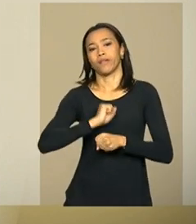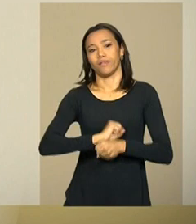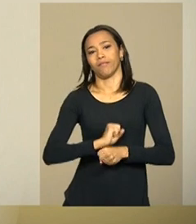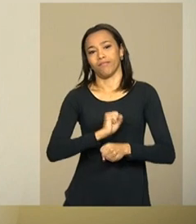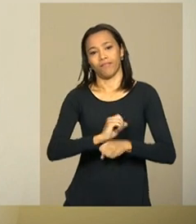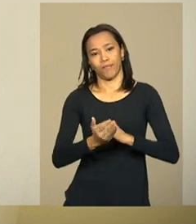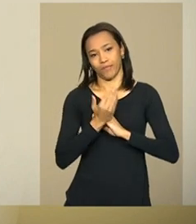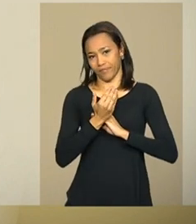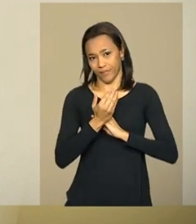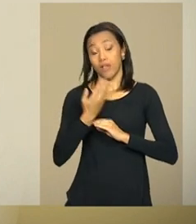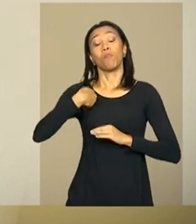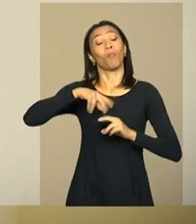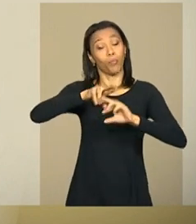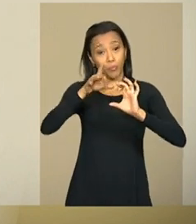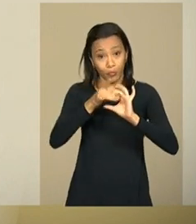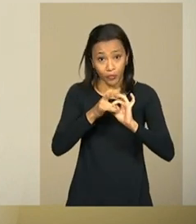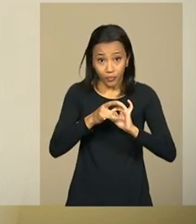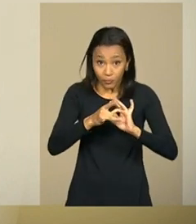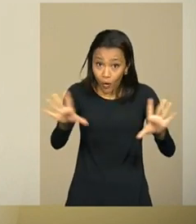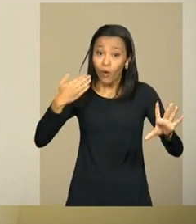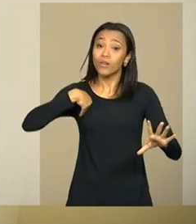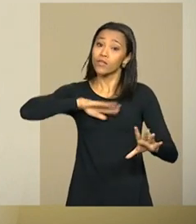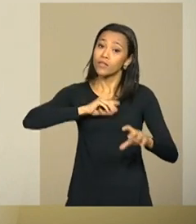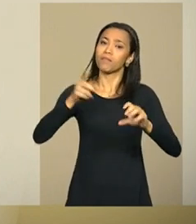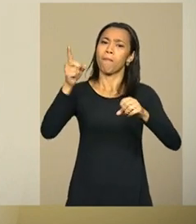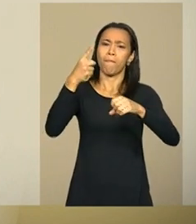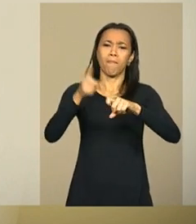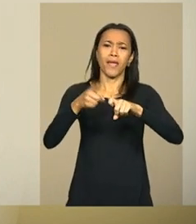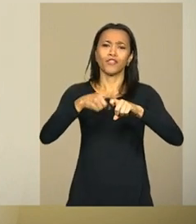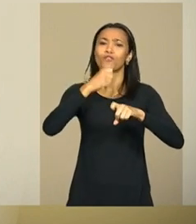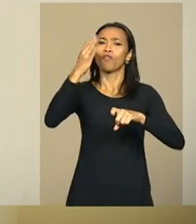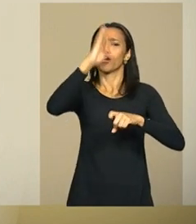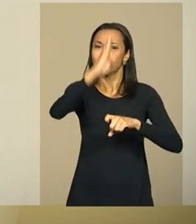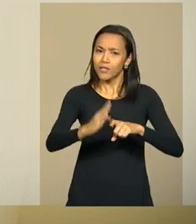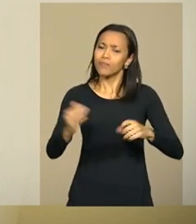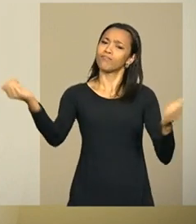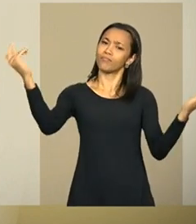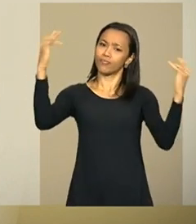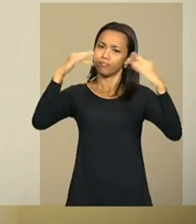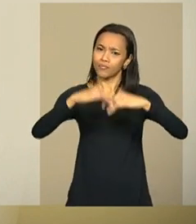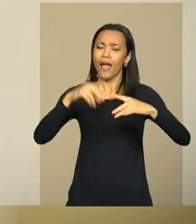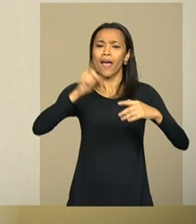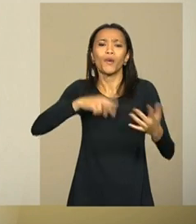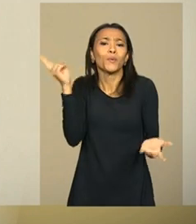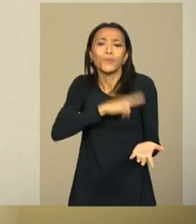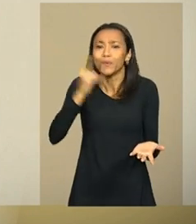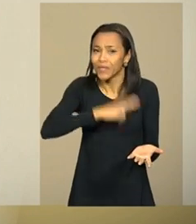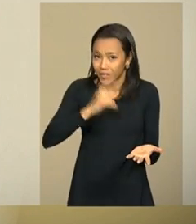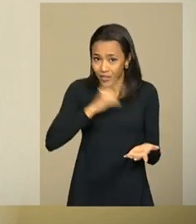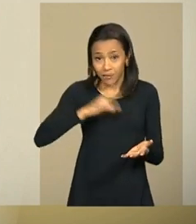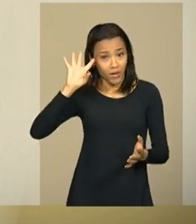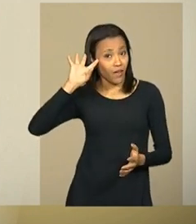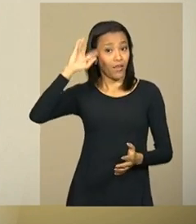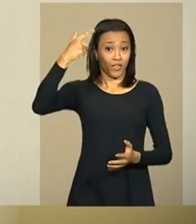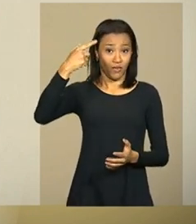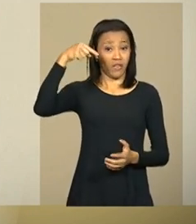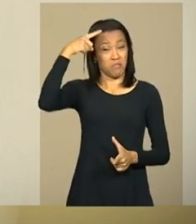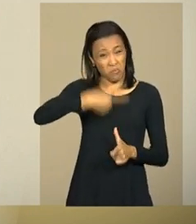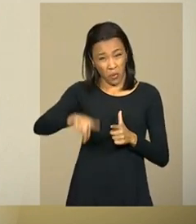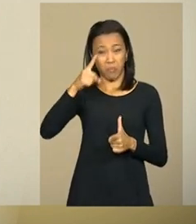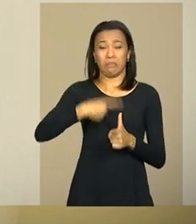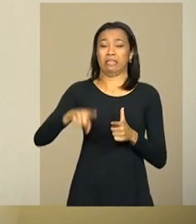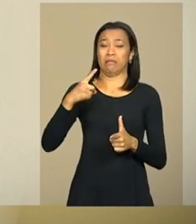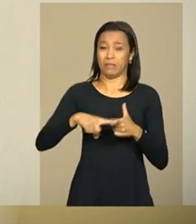isso que estamos autorizando a de médicos estrangeiros trata-se de uma Medida emergencial para resolver um problema